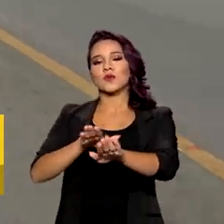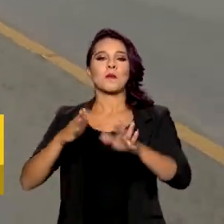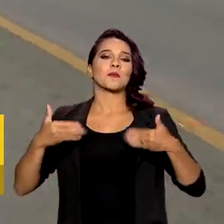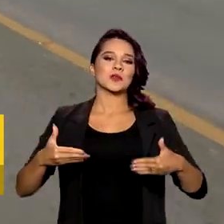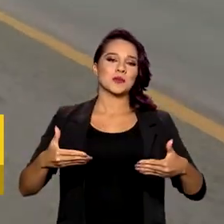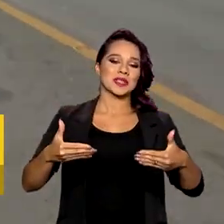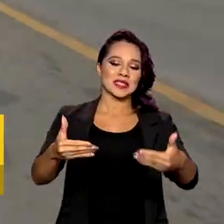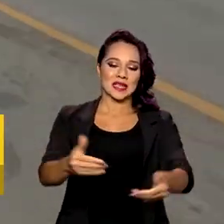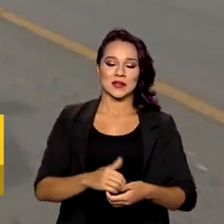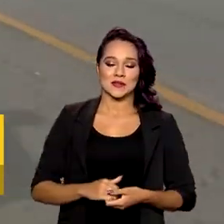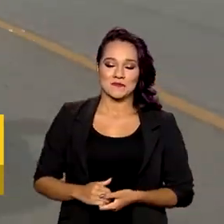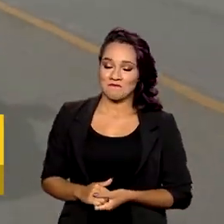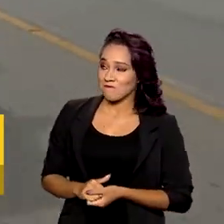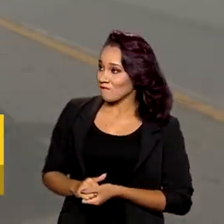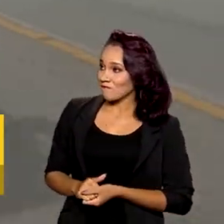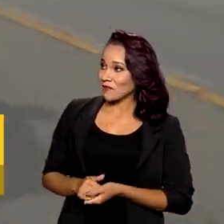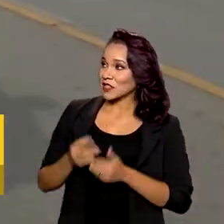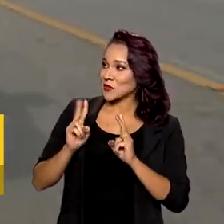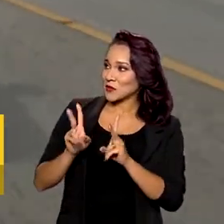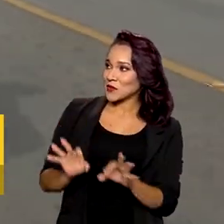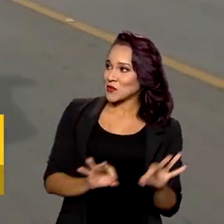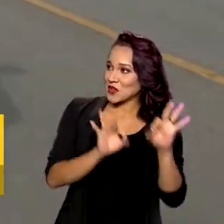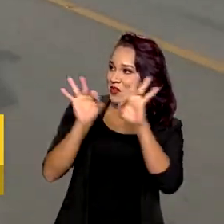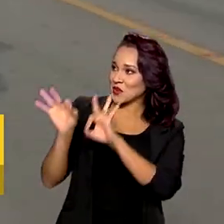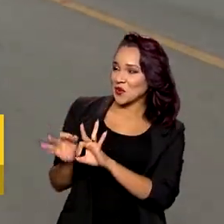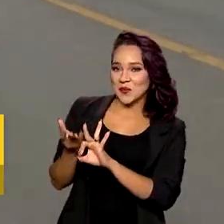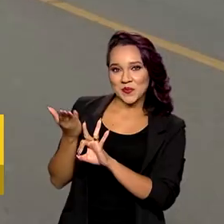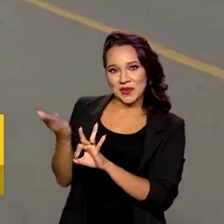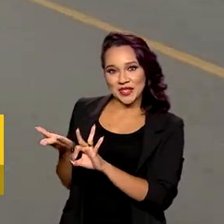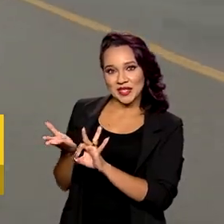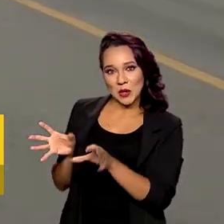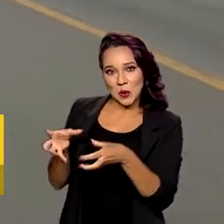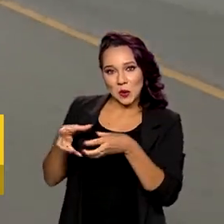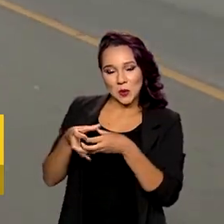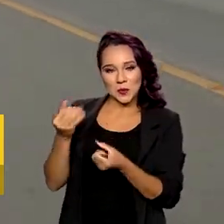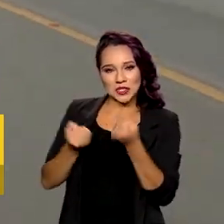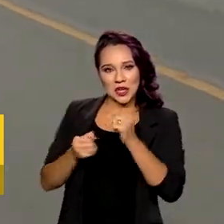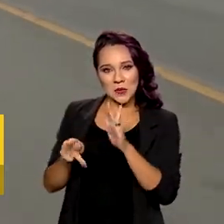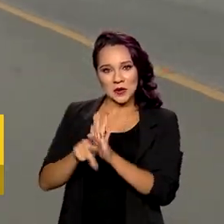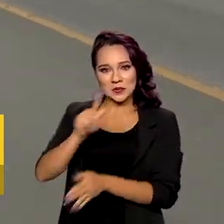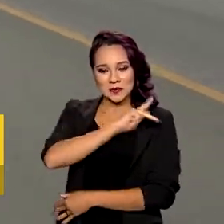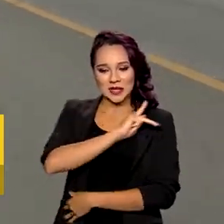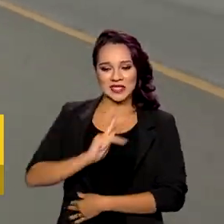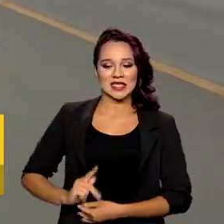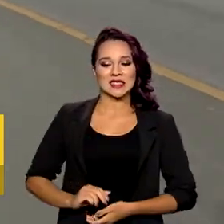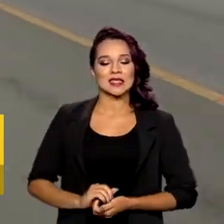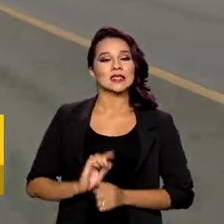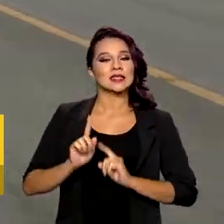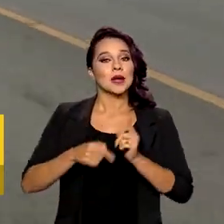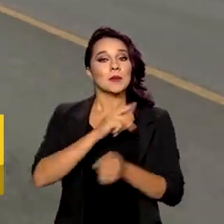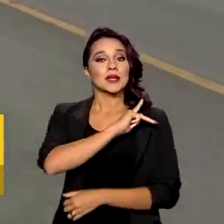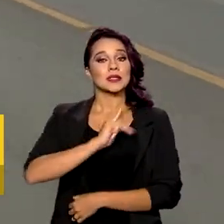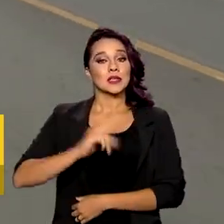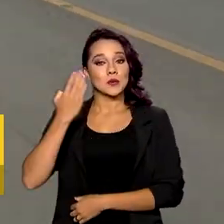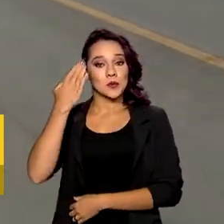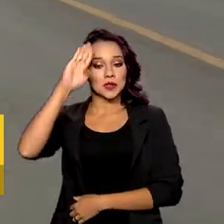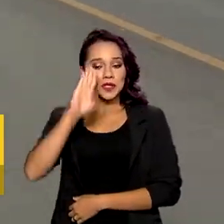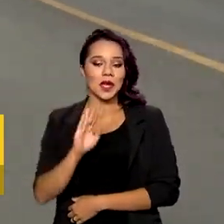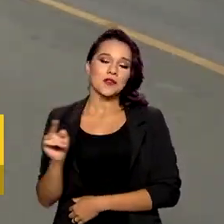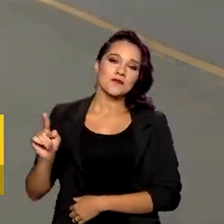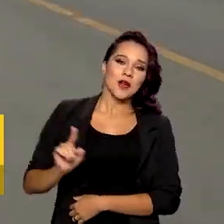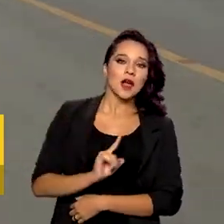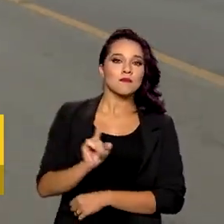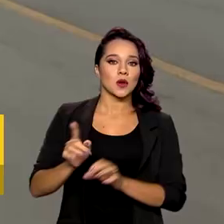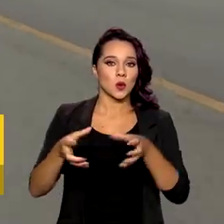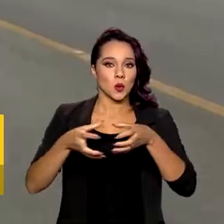dos Ministérios. A gente segue acompanhando, portanto, aí o comboio presidencial. Daqui a pouquinho o presidente Jair Bolsonaro passa pelo Corpo